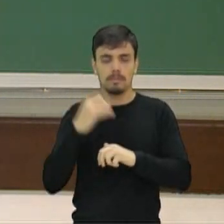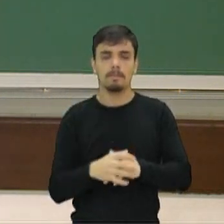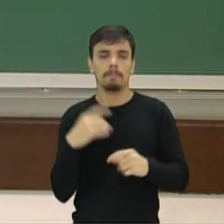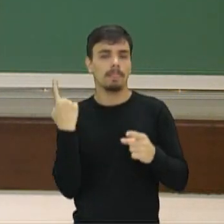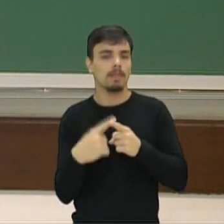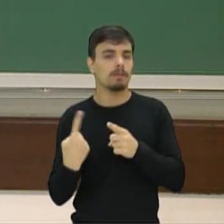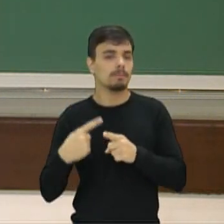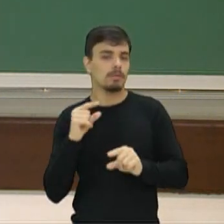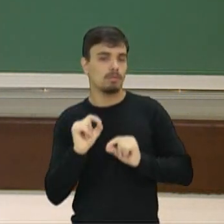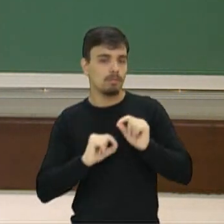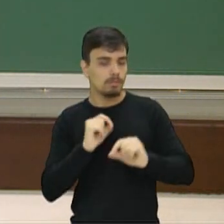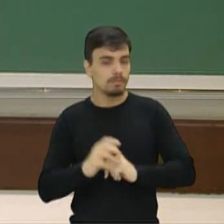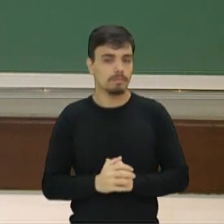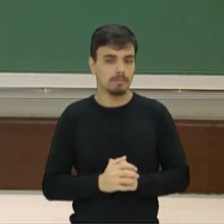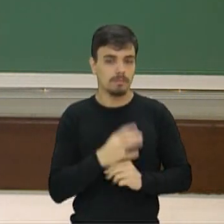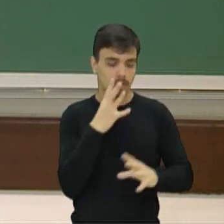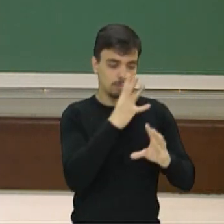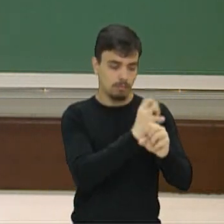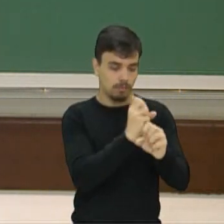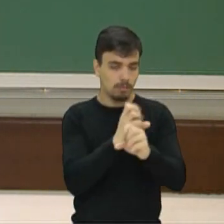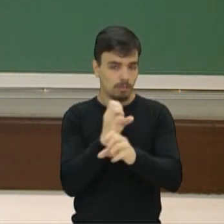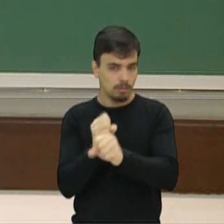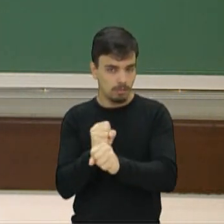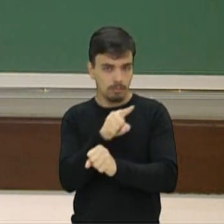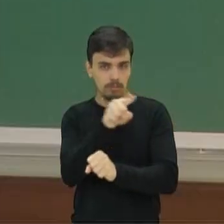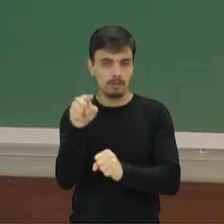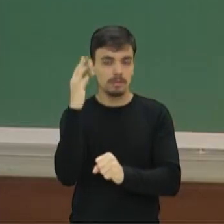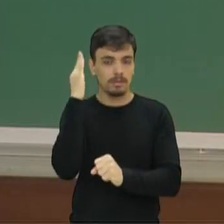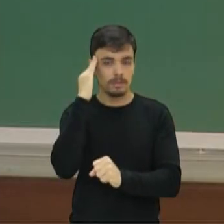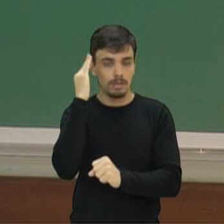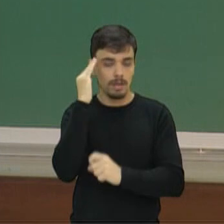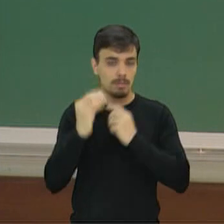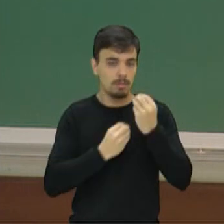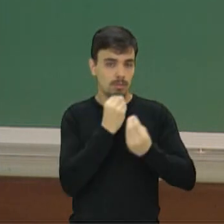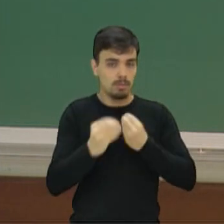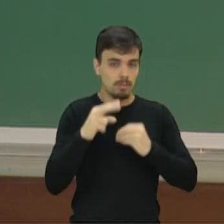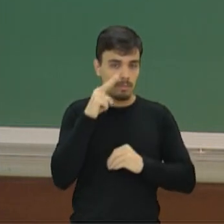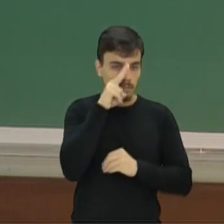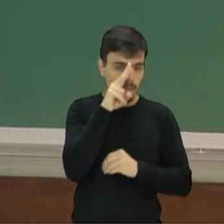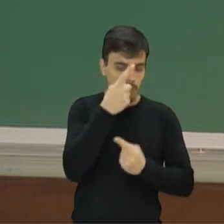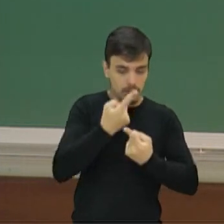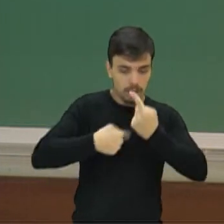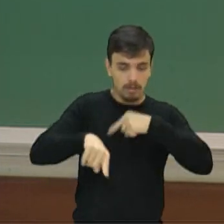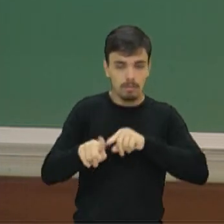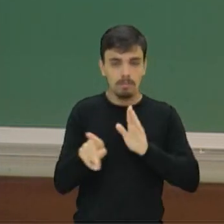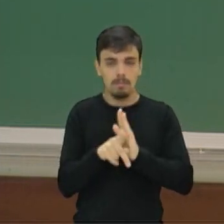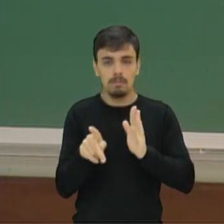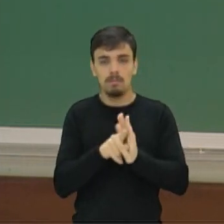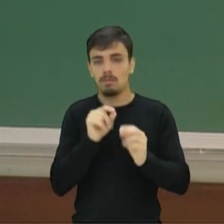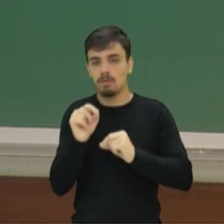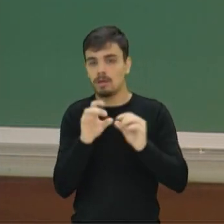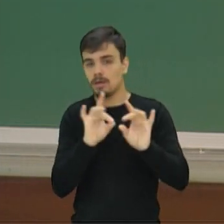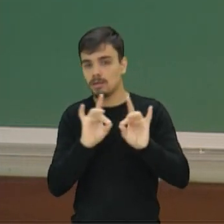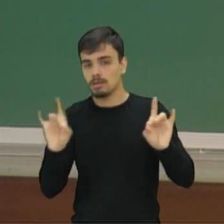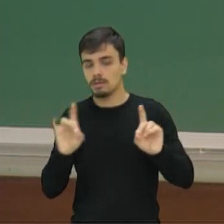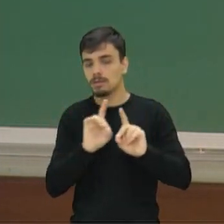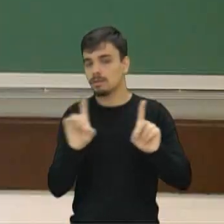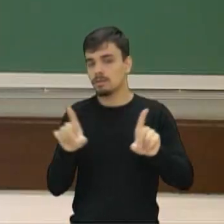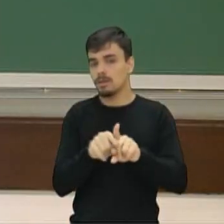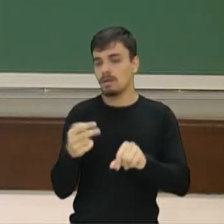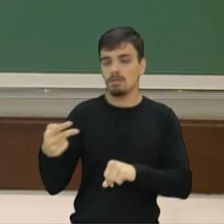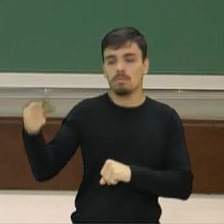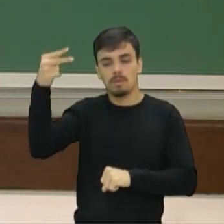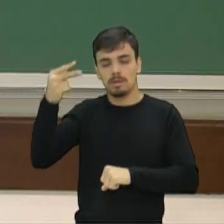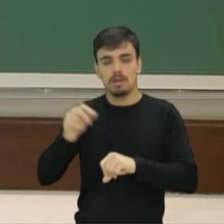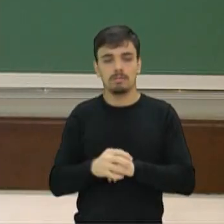Porque assim, na fórmula você sabe que a força ela é inversamente proporcional à distância ao quadrado.